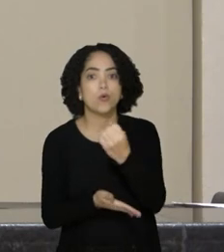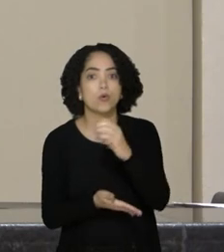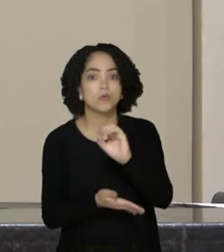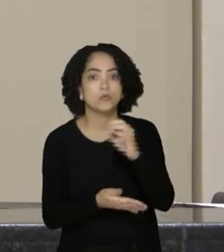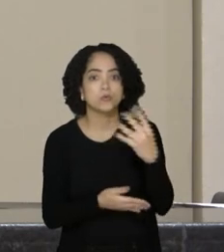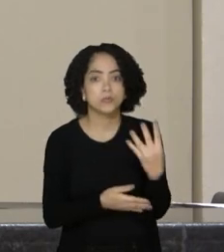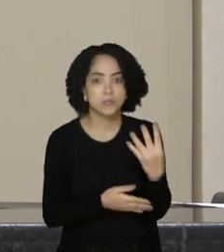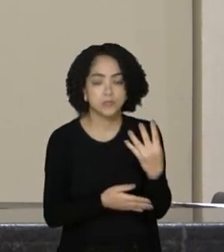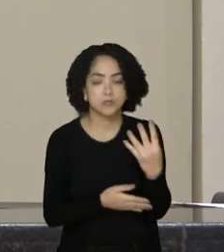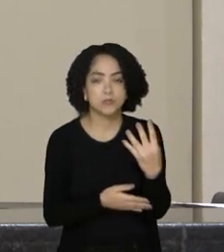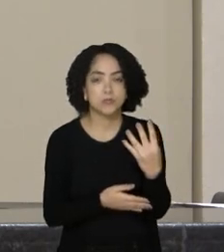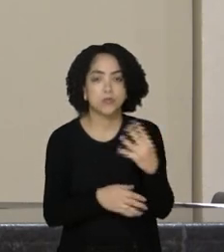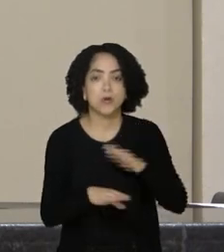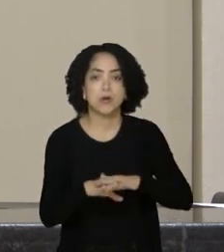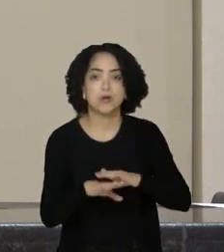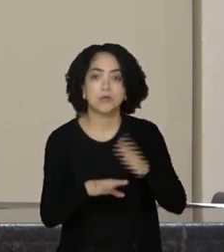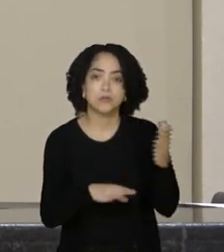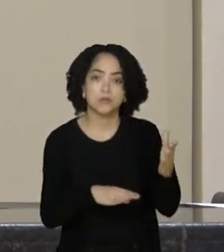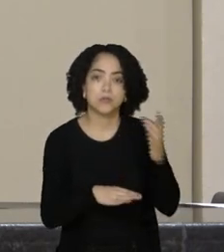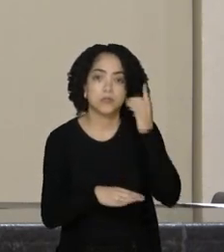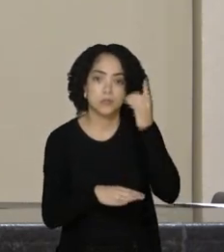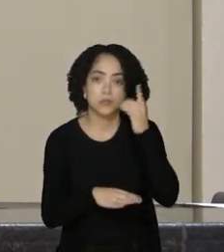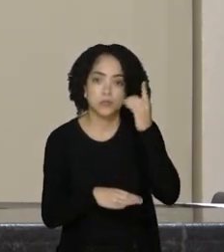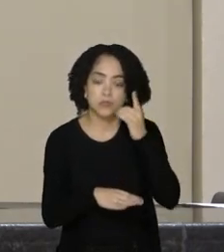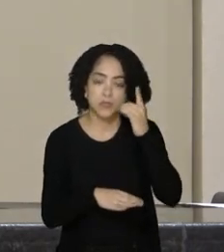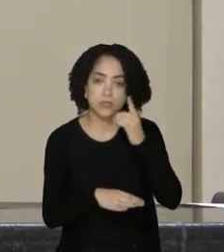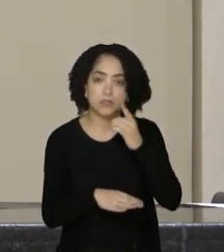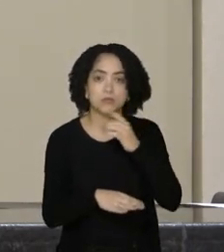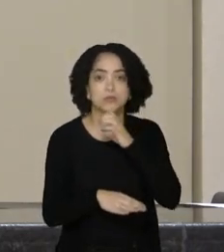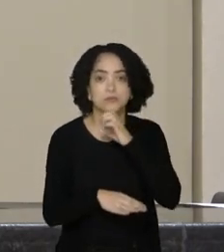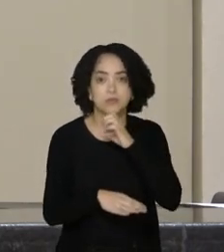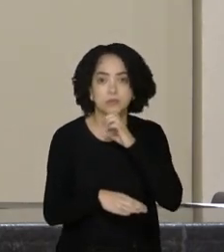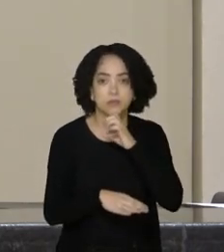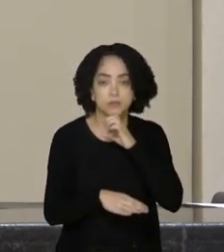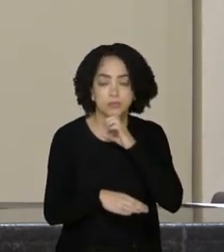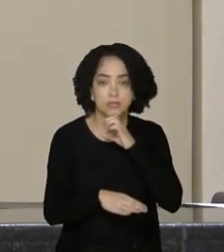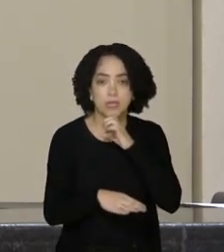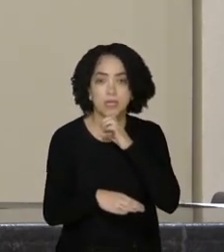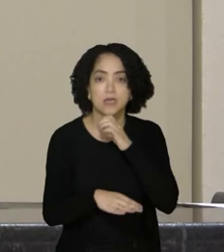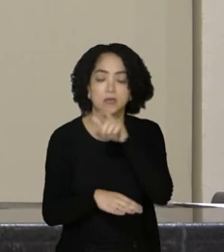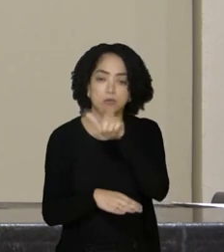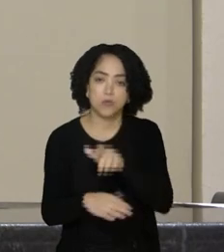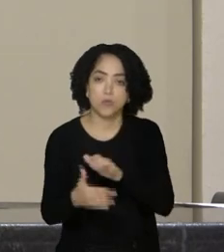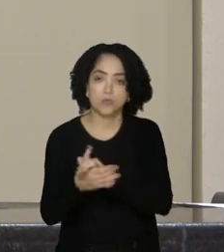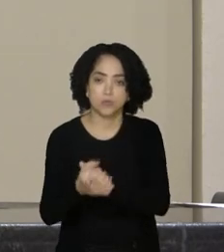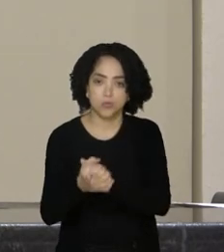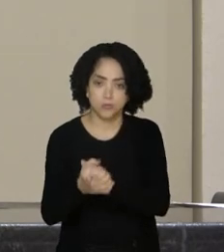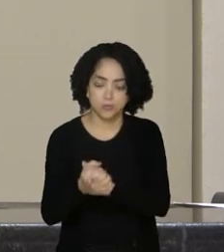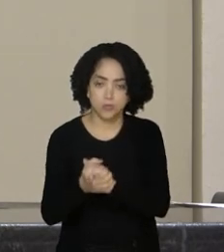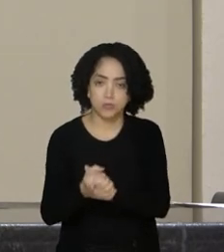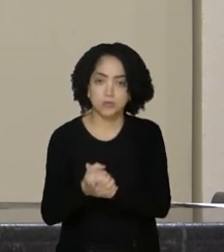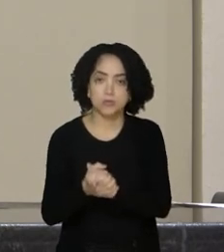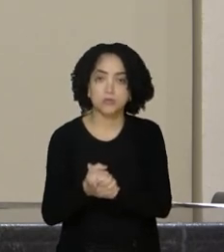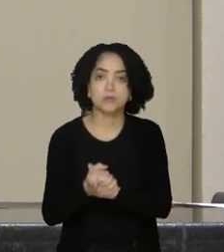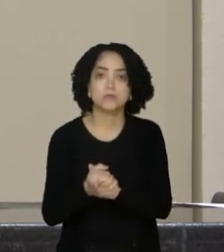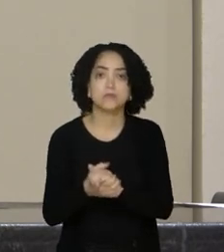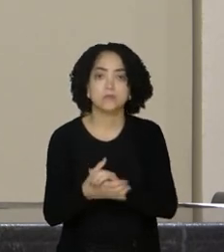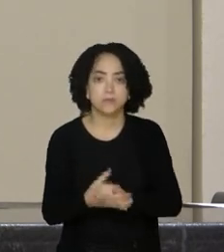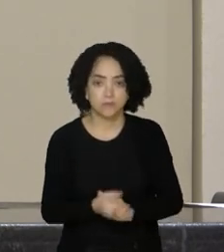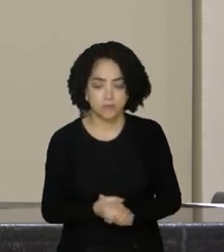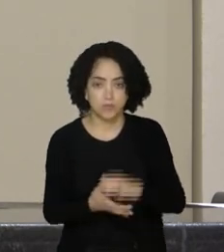do deputado Fernando Klein que cumprimenta o senhor Henrique Loyola empresário e Senador da República pela passagem dos seus